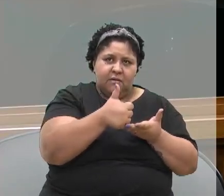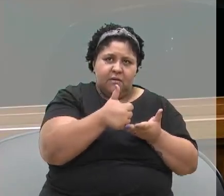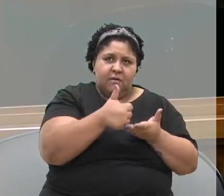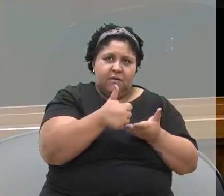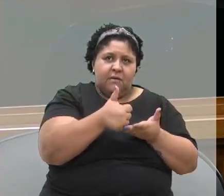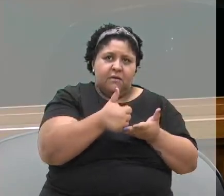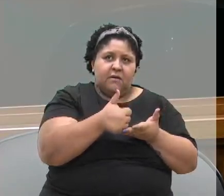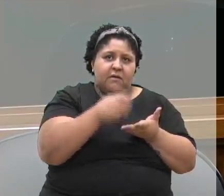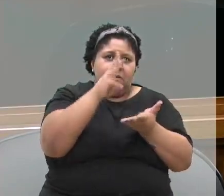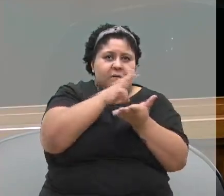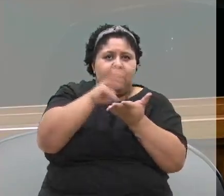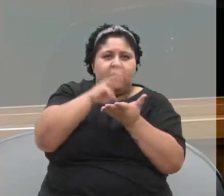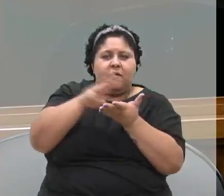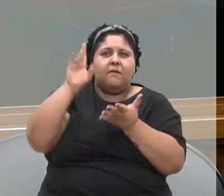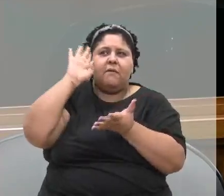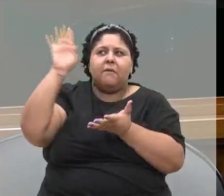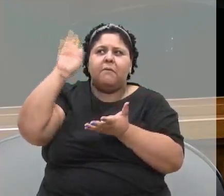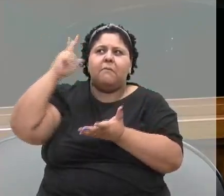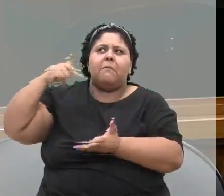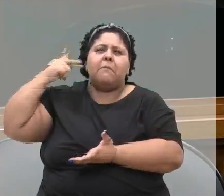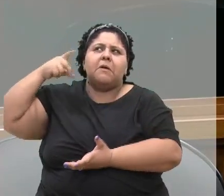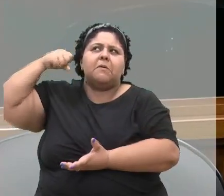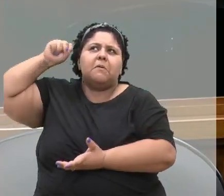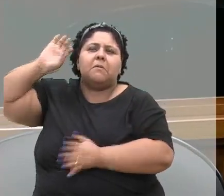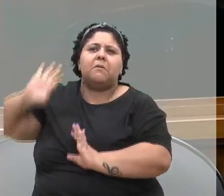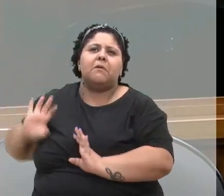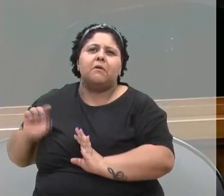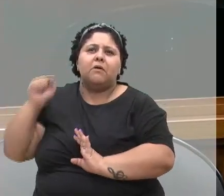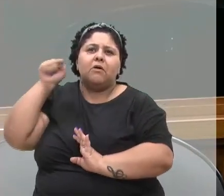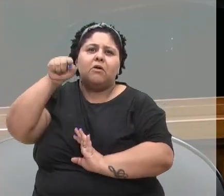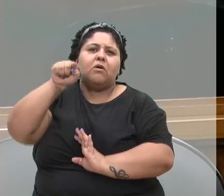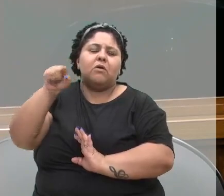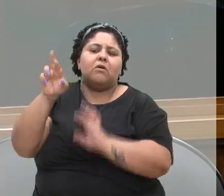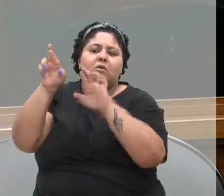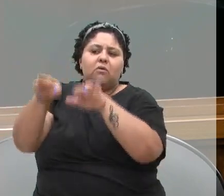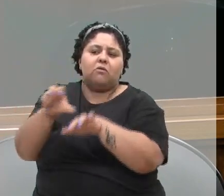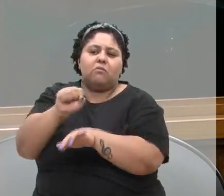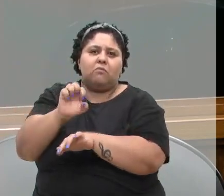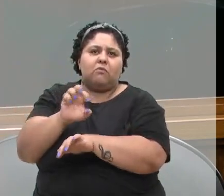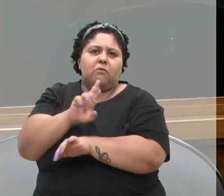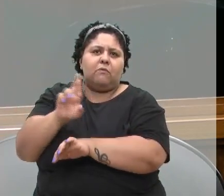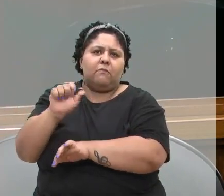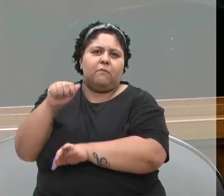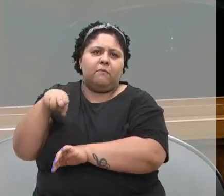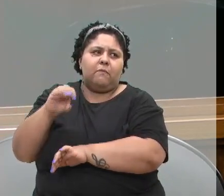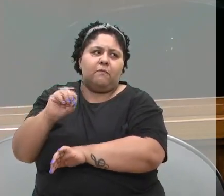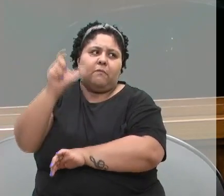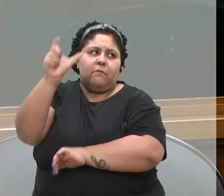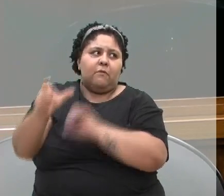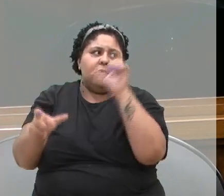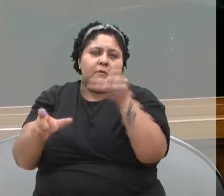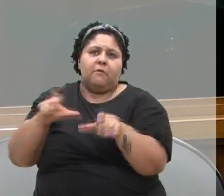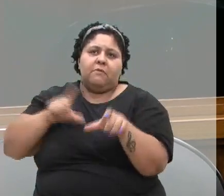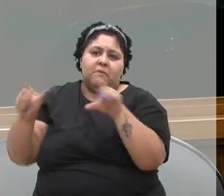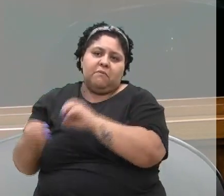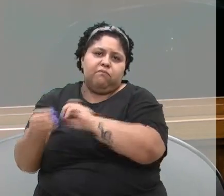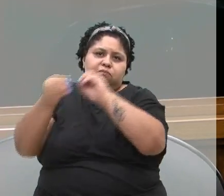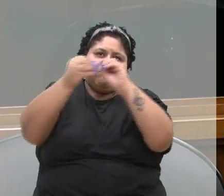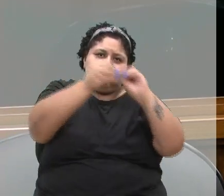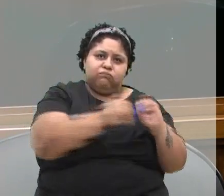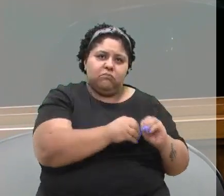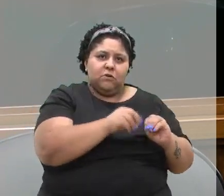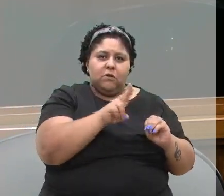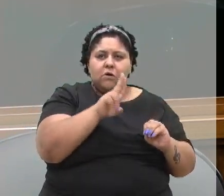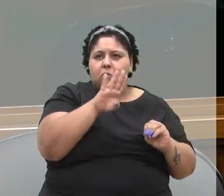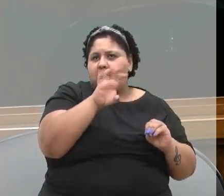WhatsApp. Imagina, vereador Xuxa, o senhor que está lá na região Serrano, né? Uma pessoa que tem que se deslocar da UBS